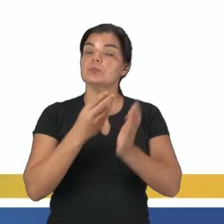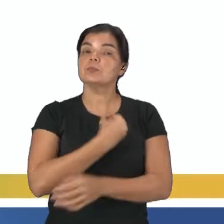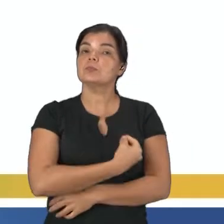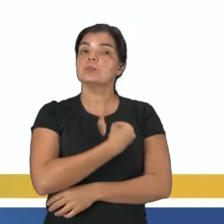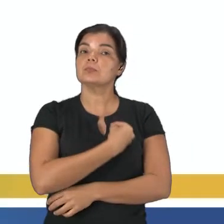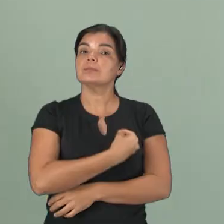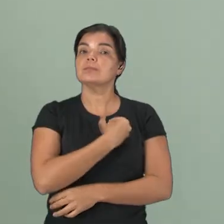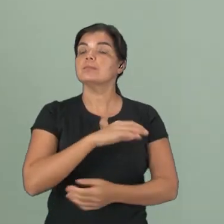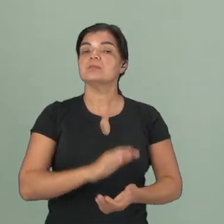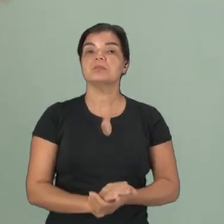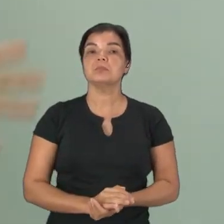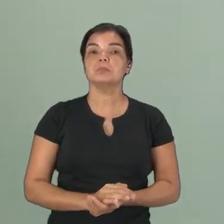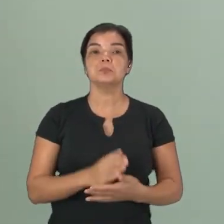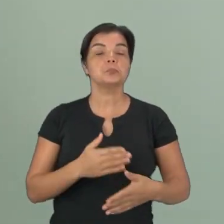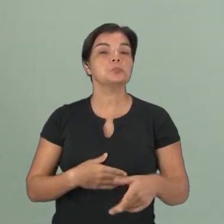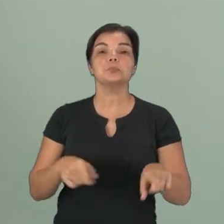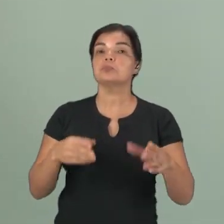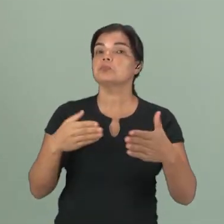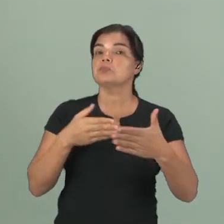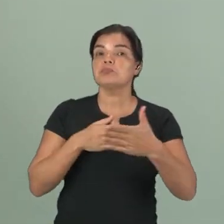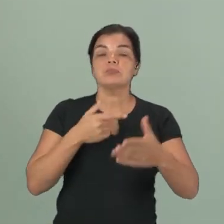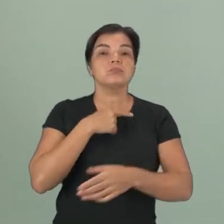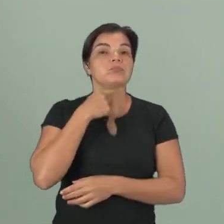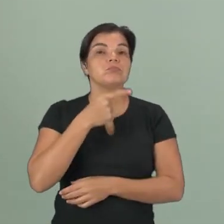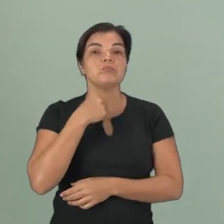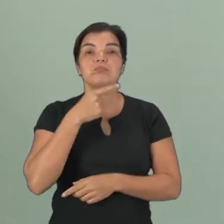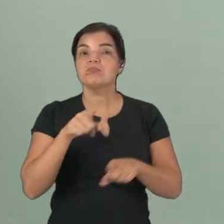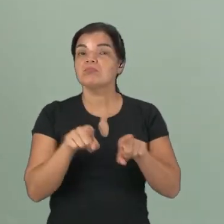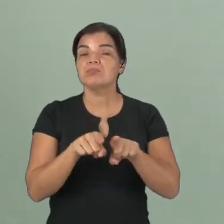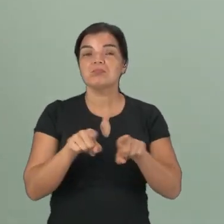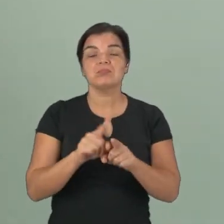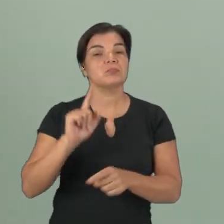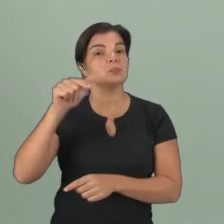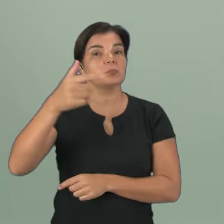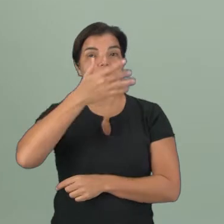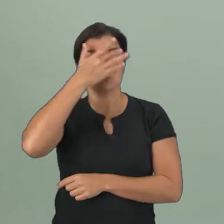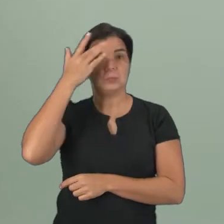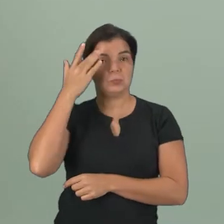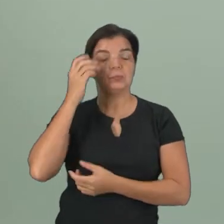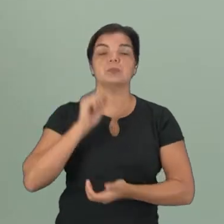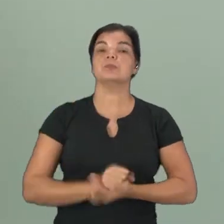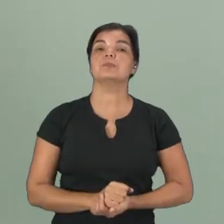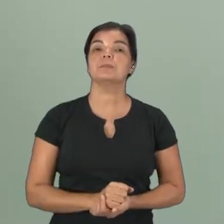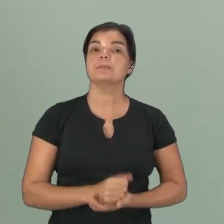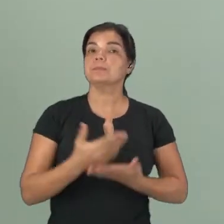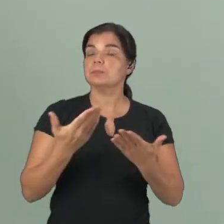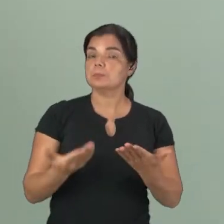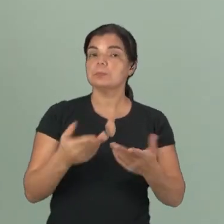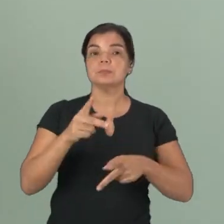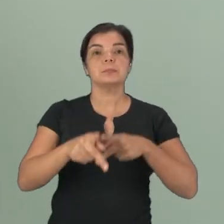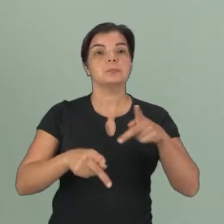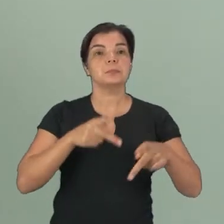viviam sem interferência nenhuma de